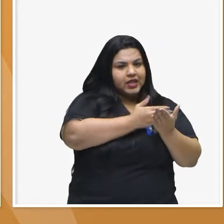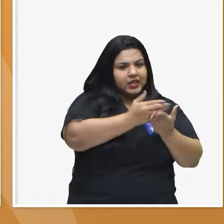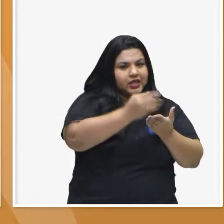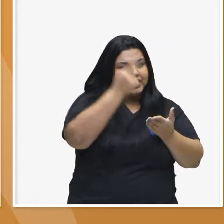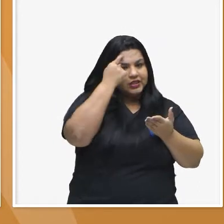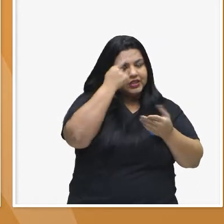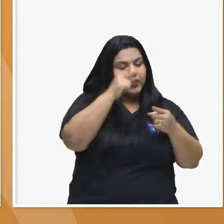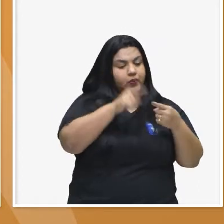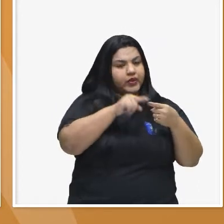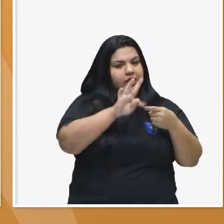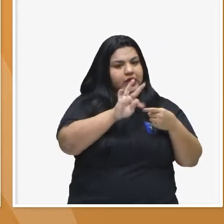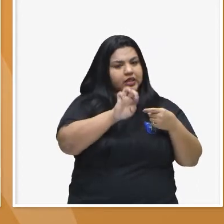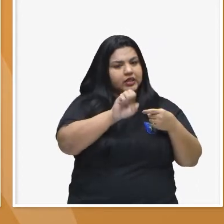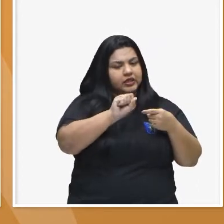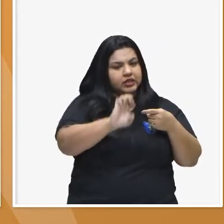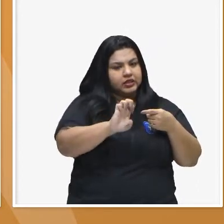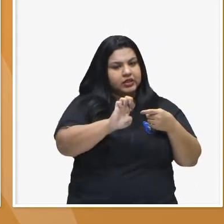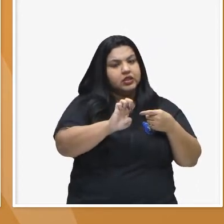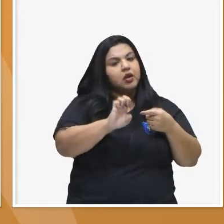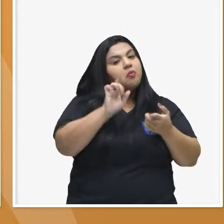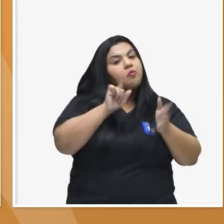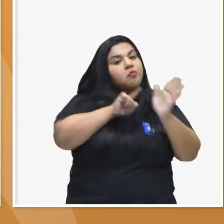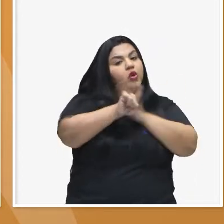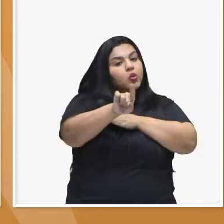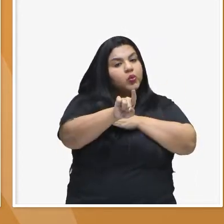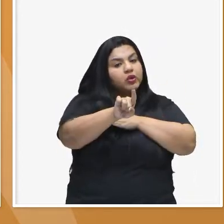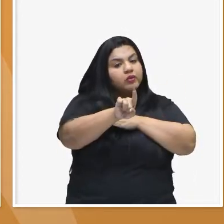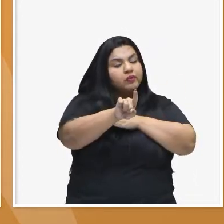tese, que é uma pergunta.